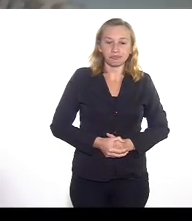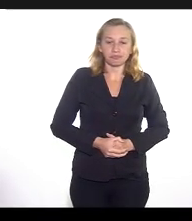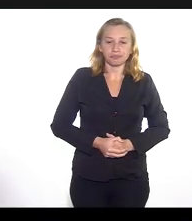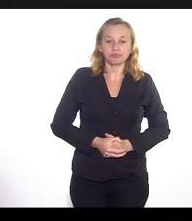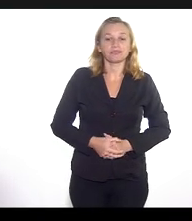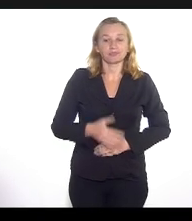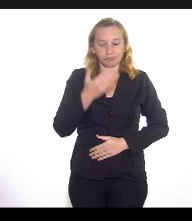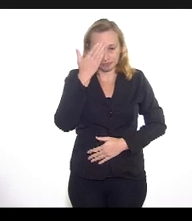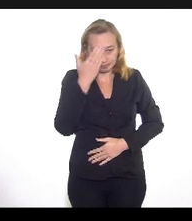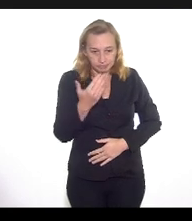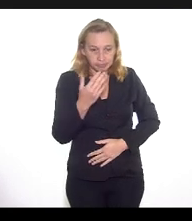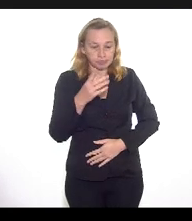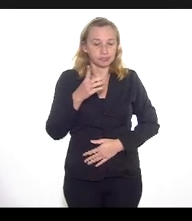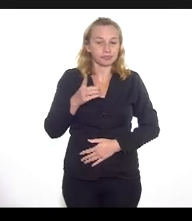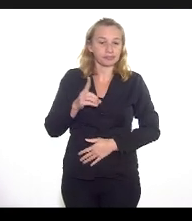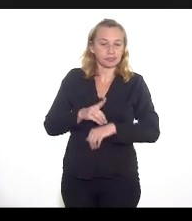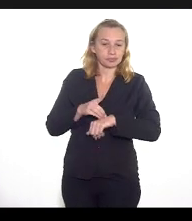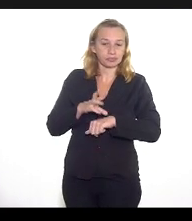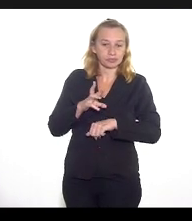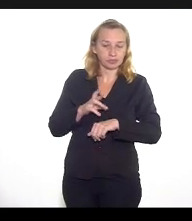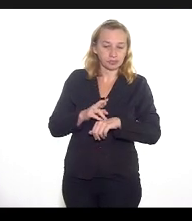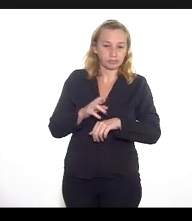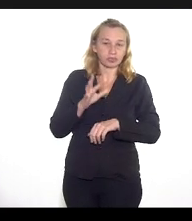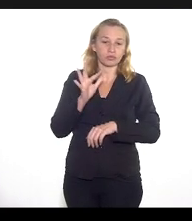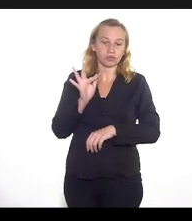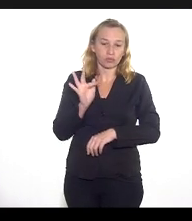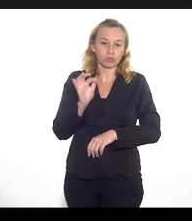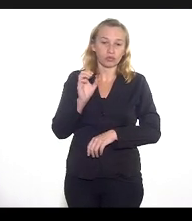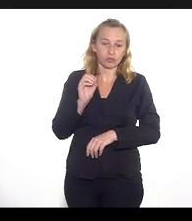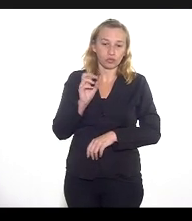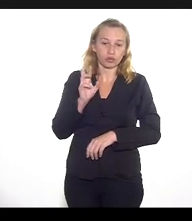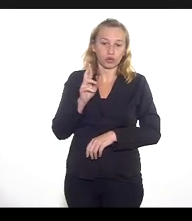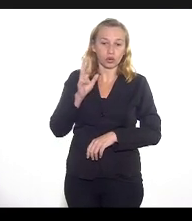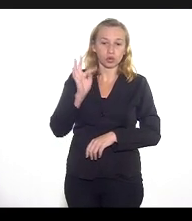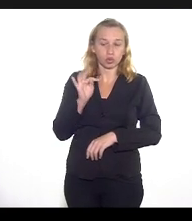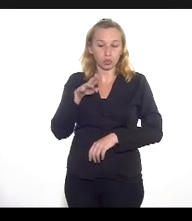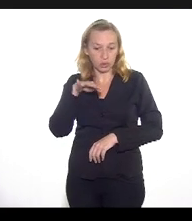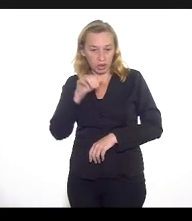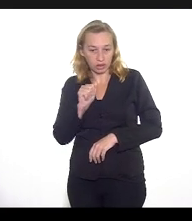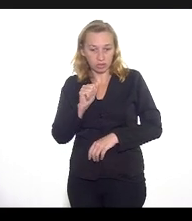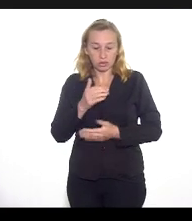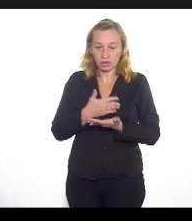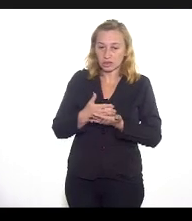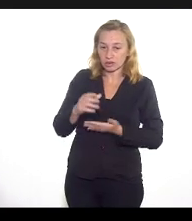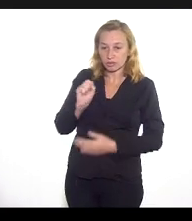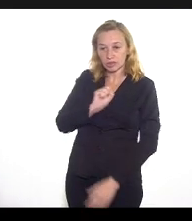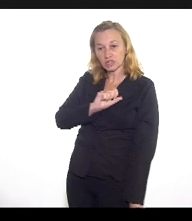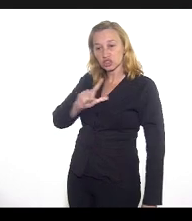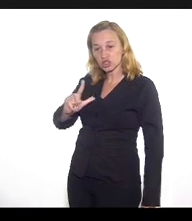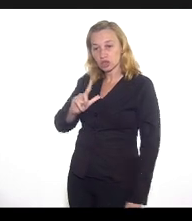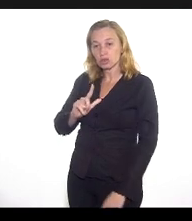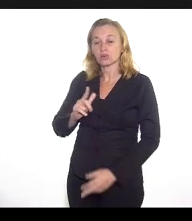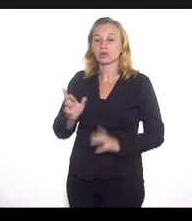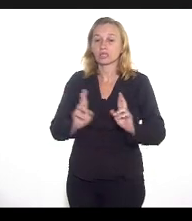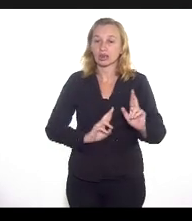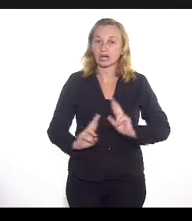Obrigado, doutor Fortunato. Então, vou começar aqui pela Shell em relação